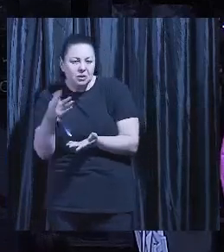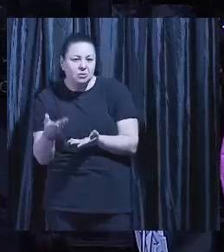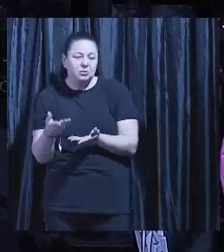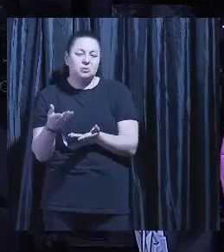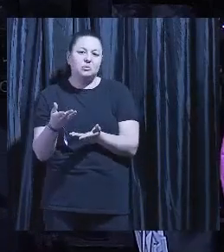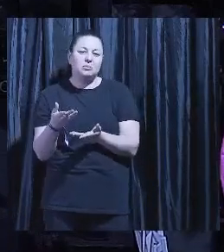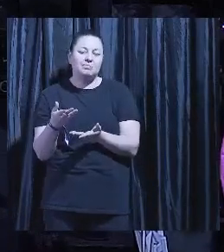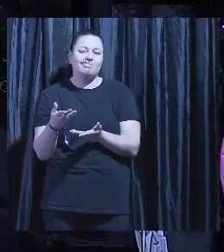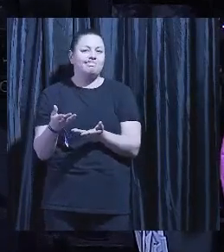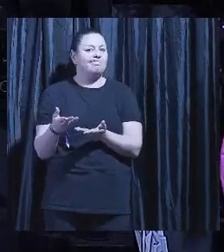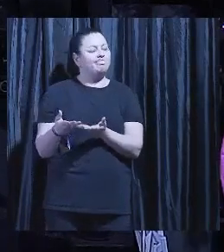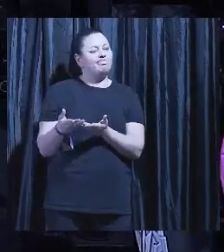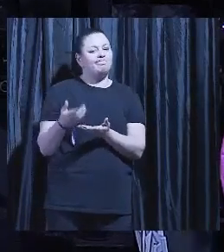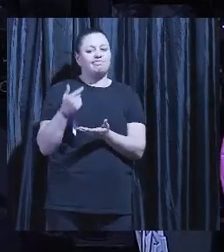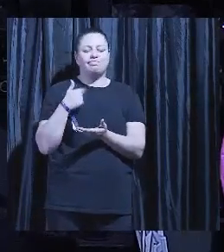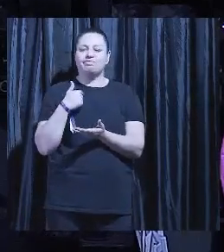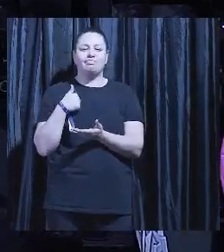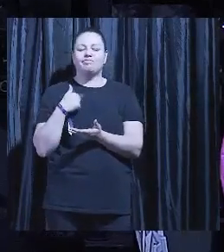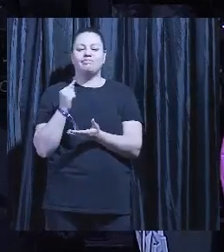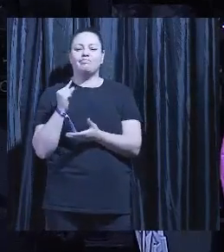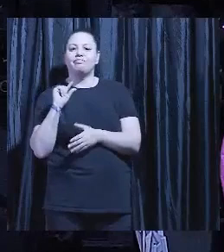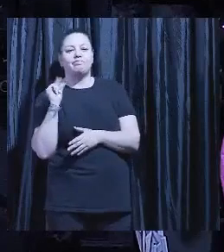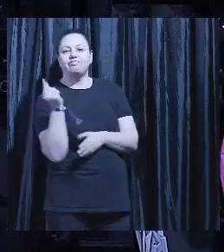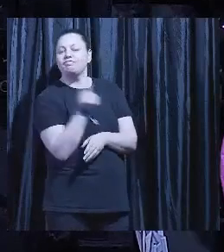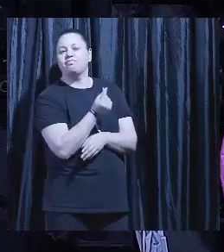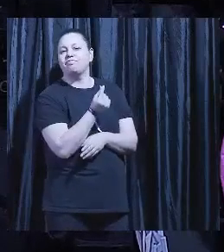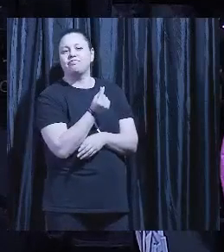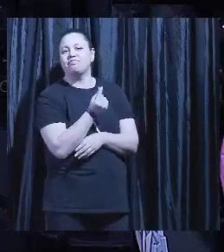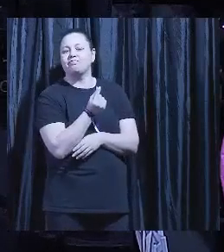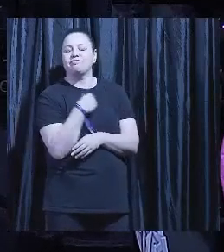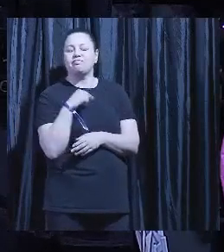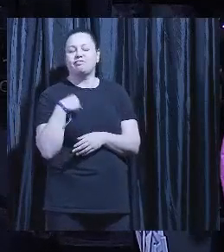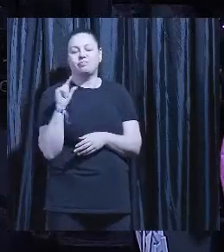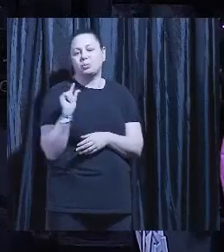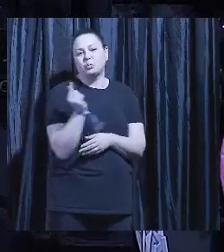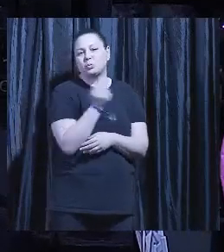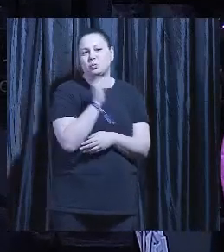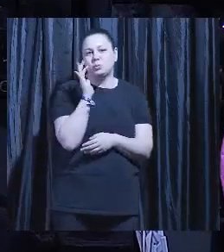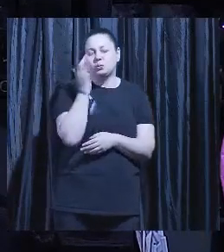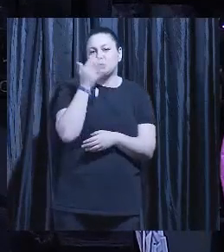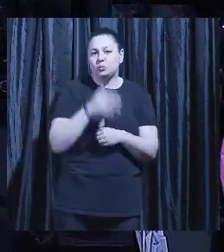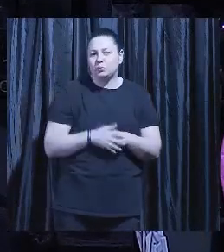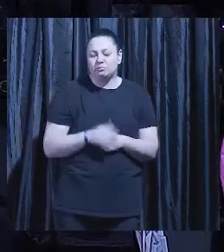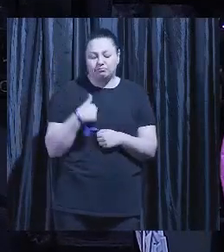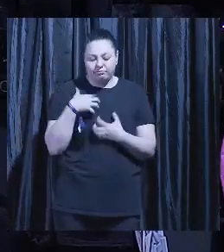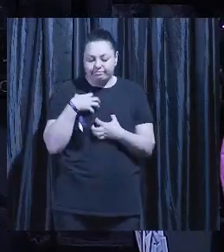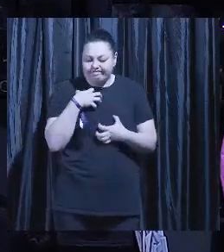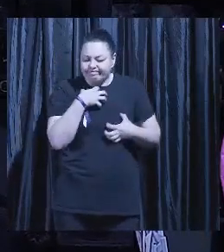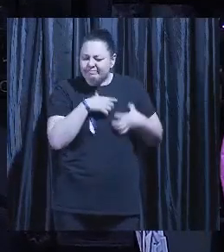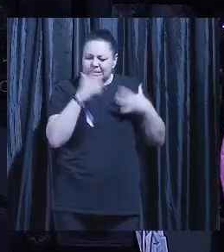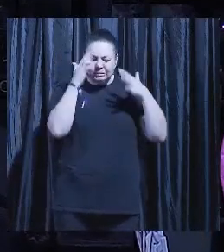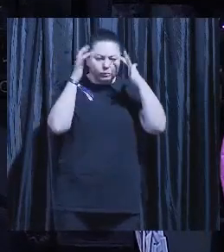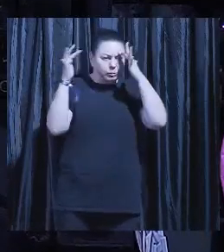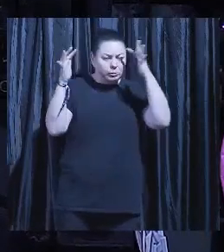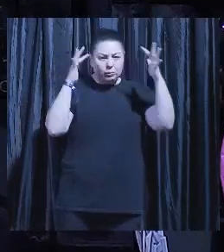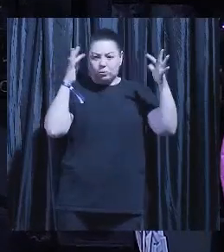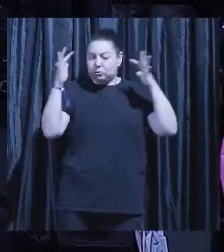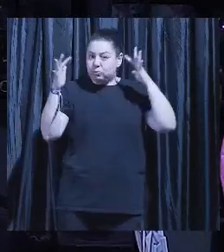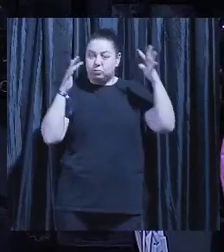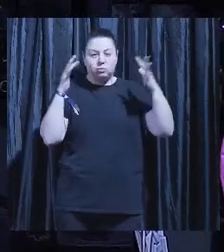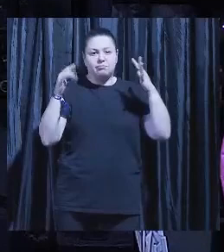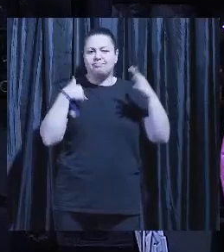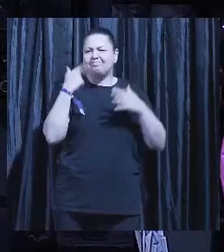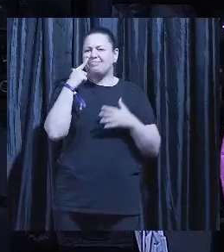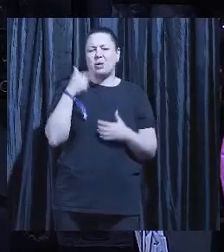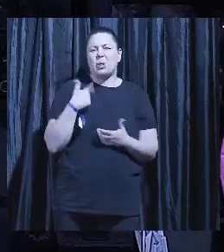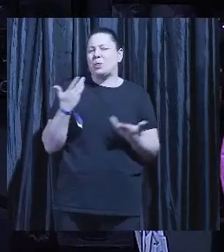Eu saí desse lugar, saí dali, completamente desnorteada. Eu falei: eu não